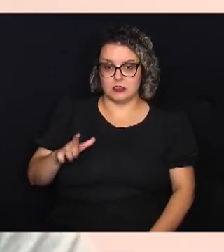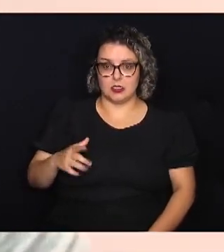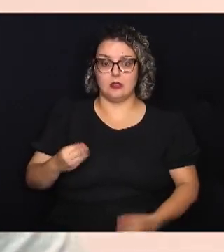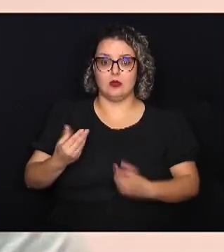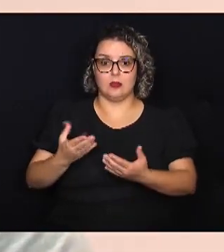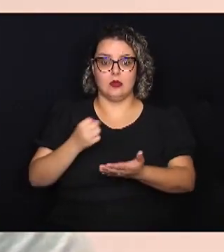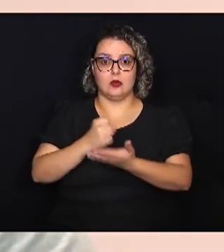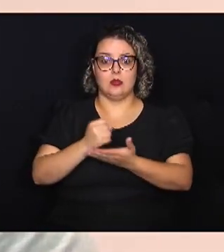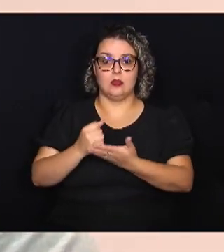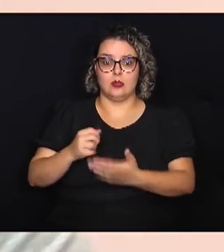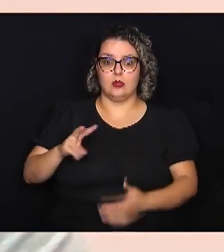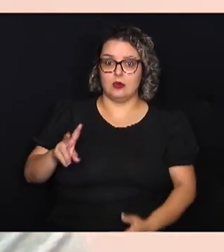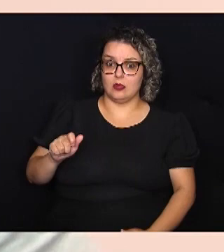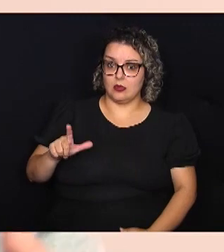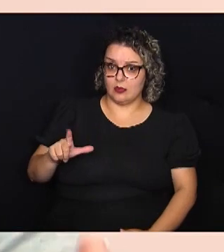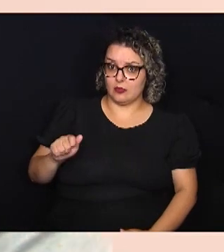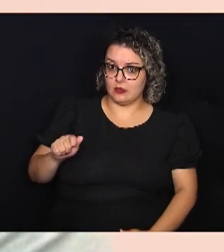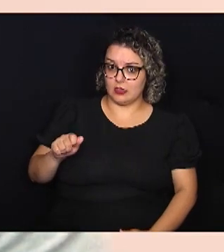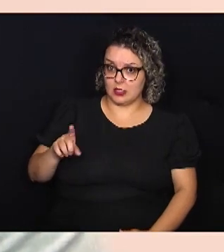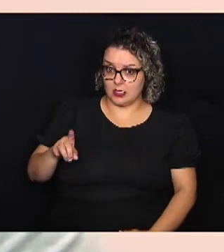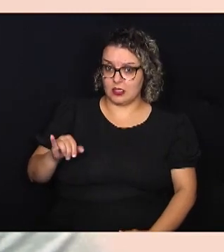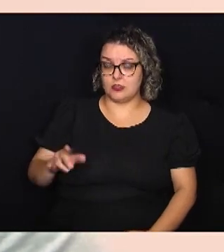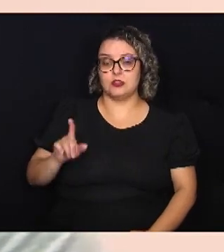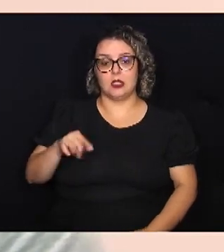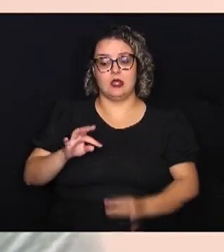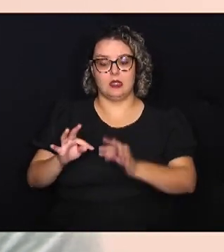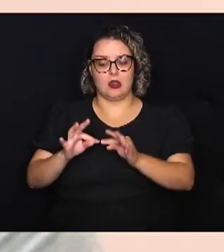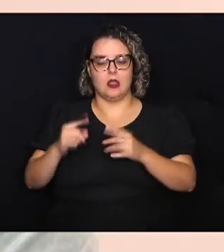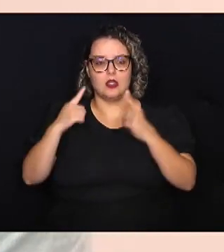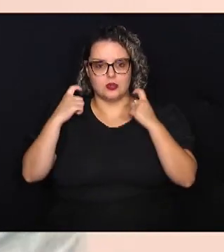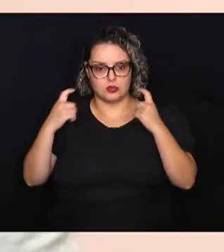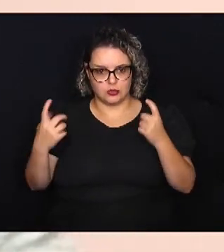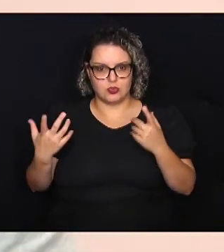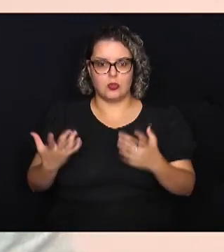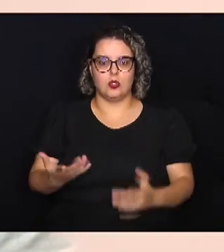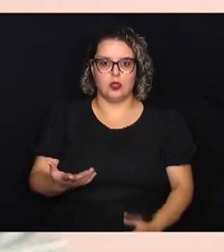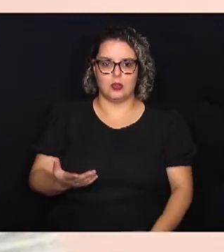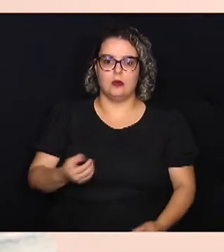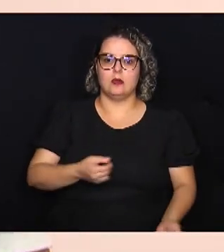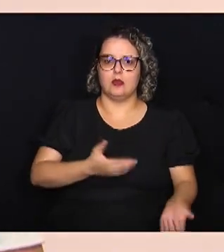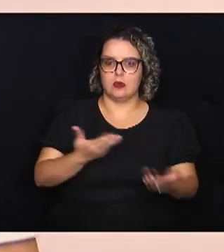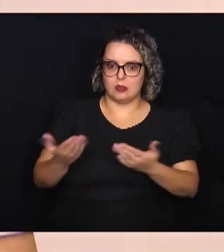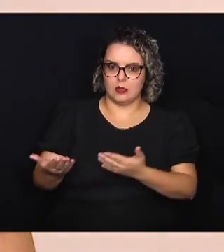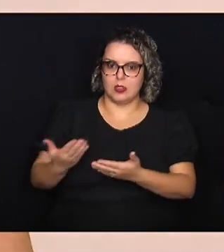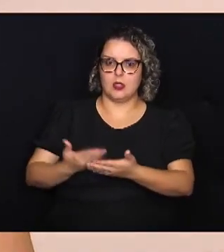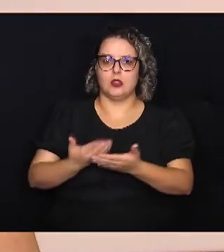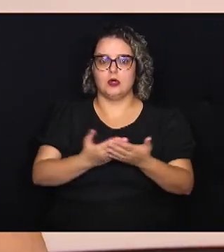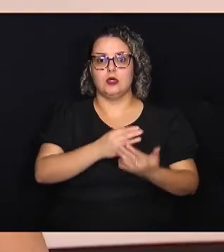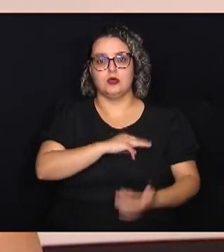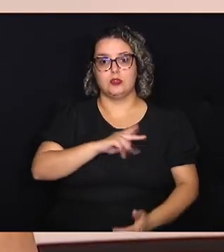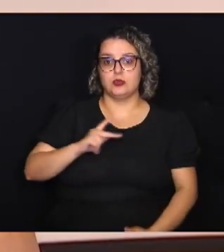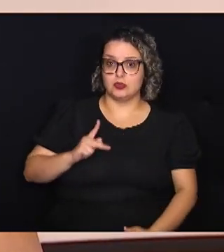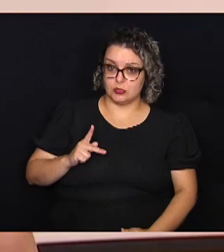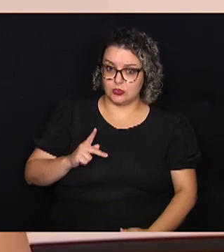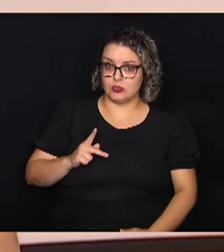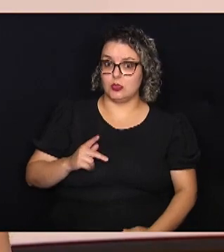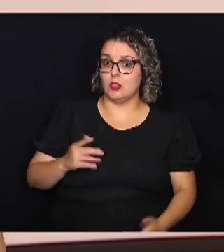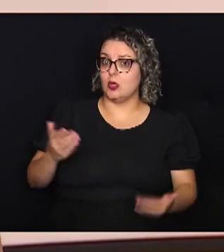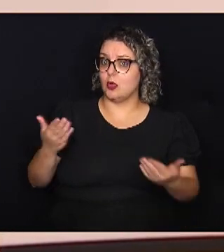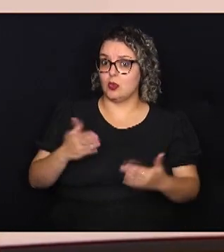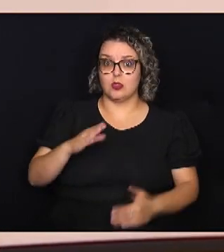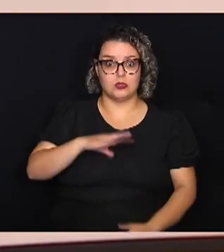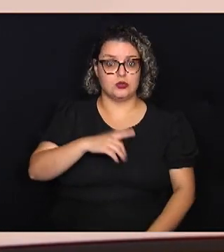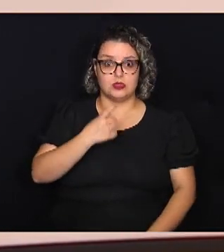contratou o Vlad, que é um técnico de som, a gente fez um estudo que a gente vai apresentar para as autoridades no Ministério Público, falando de que hoje a cidade não é